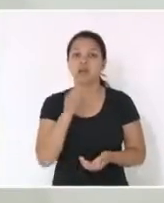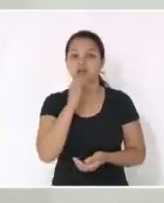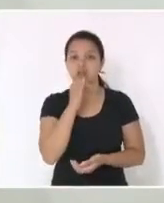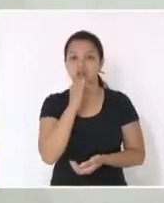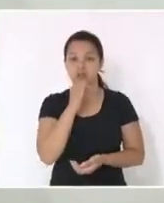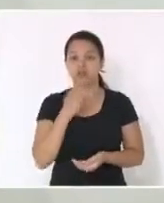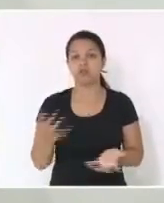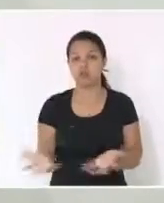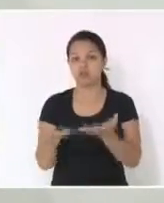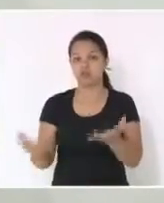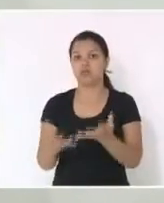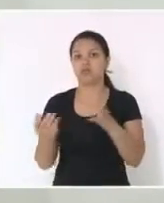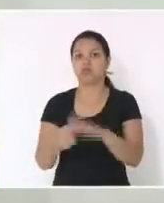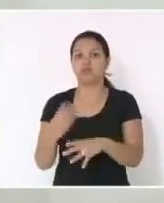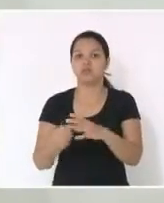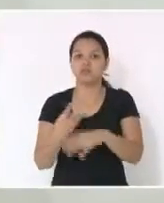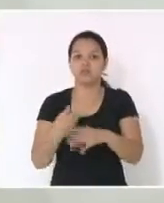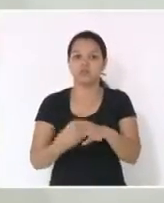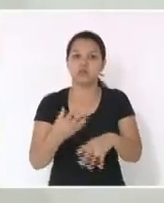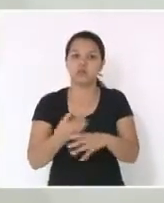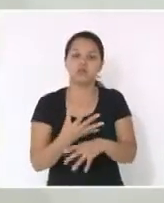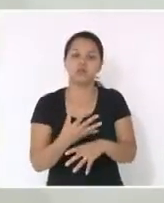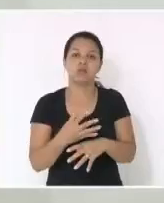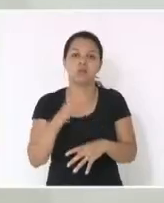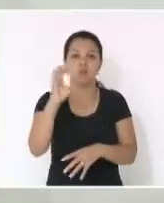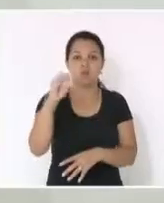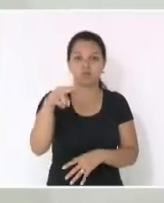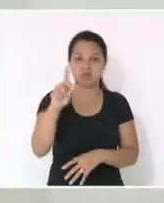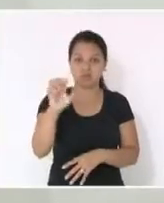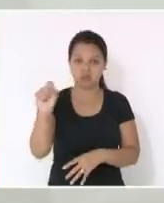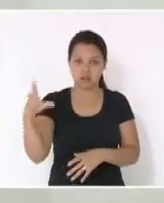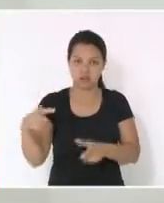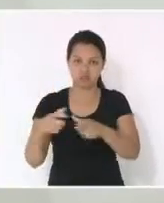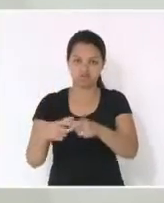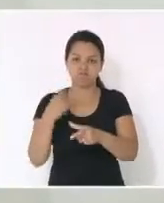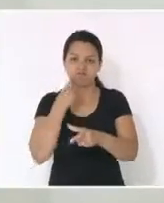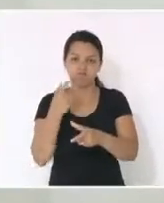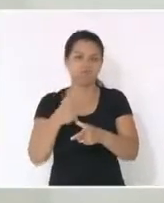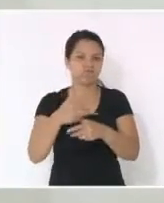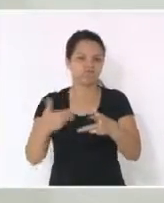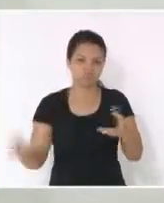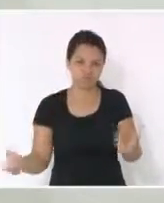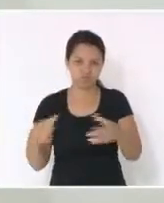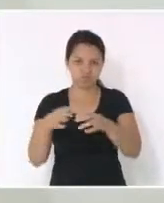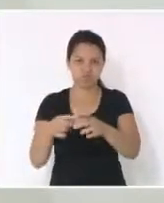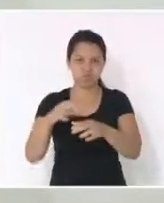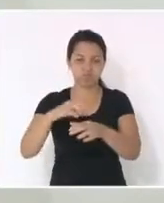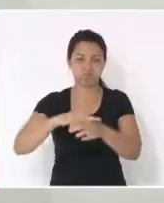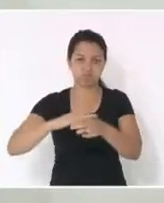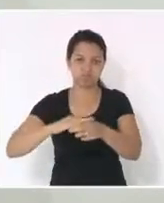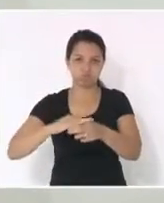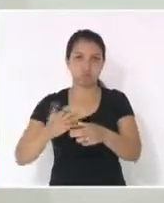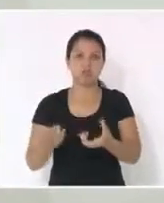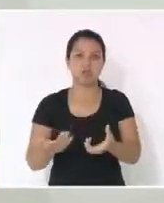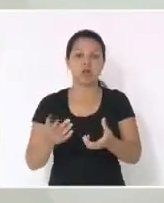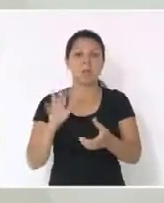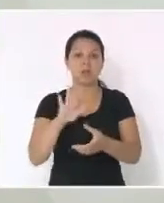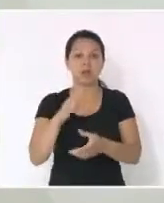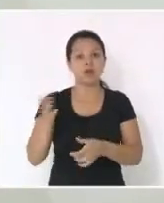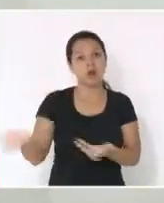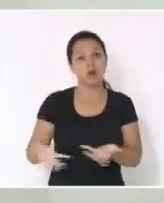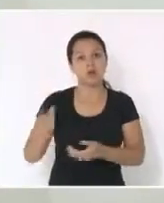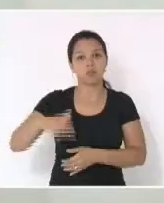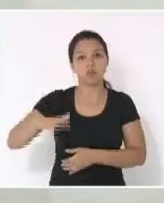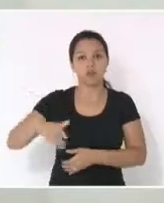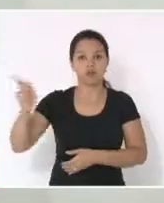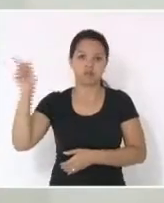palmeira real aqui em santa catarina mas hoje é mais barato você trazer com todo o frete lado pará